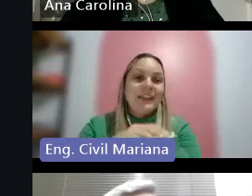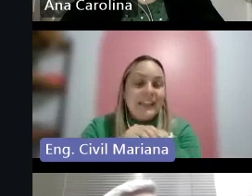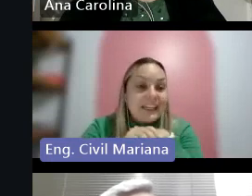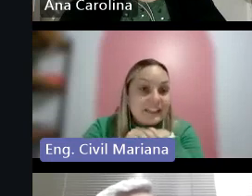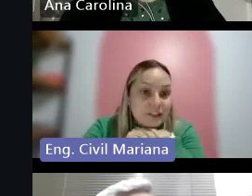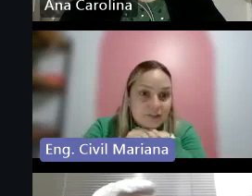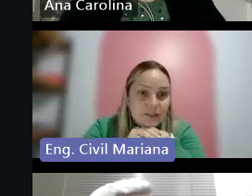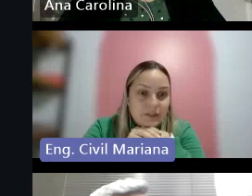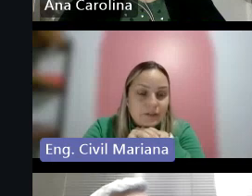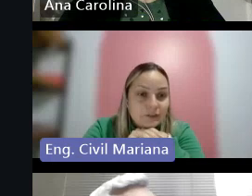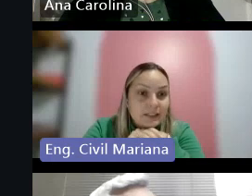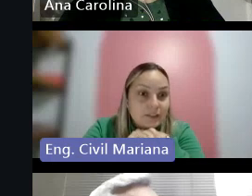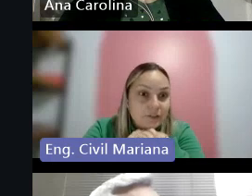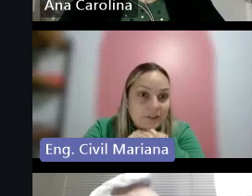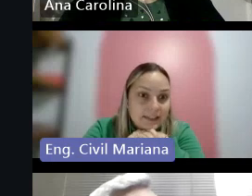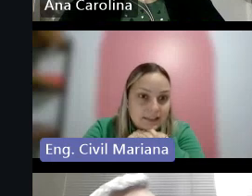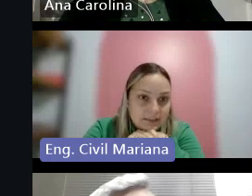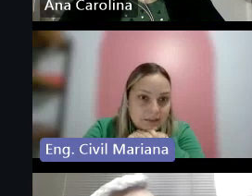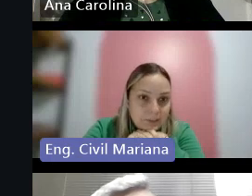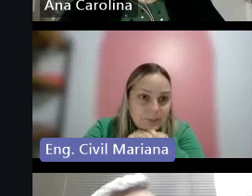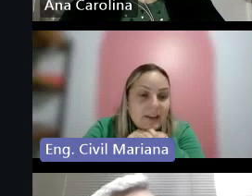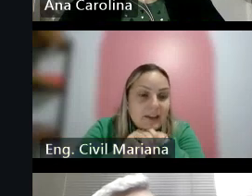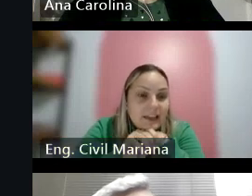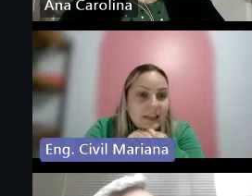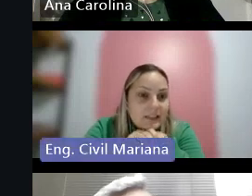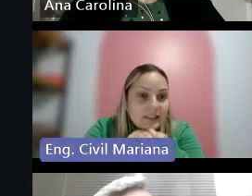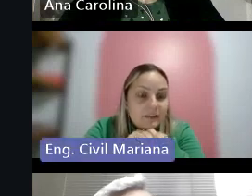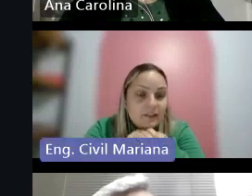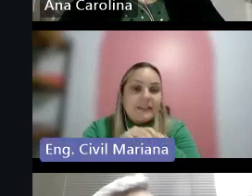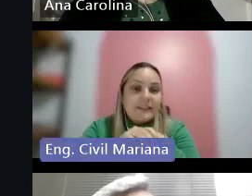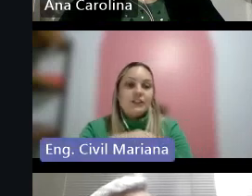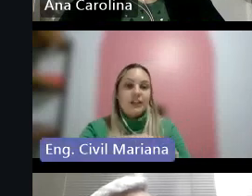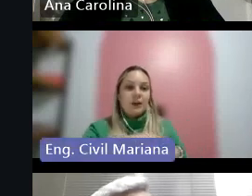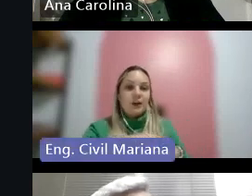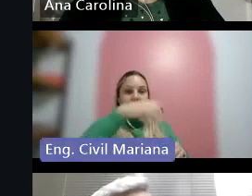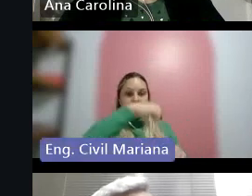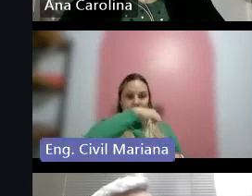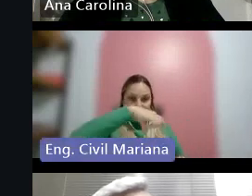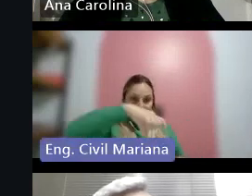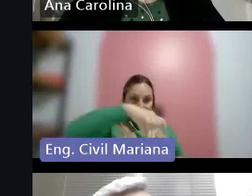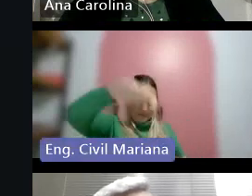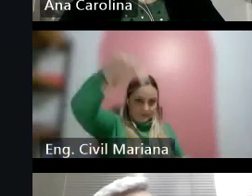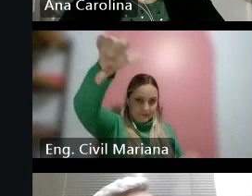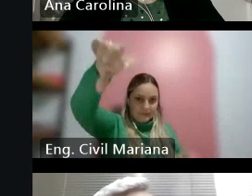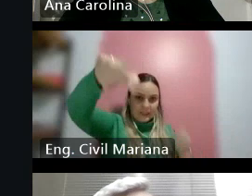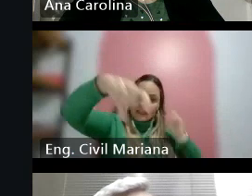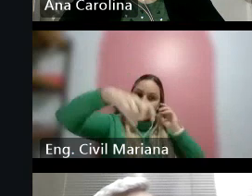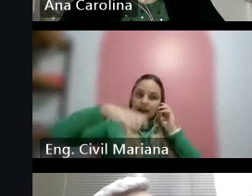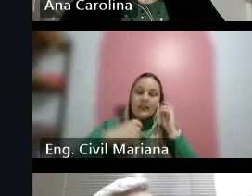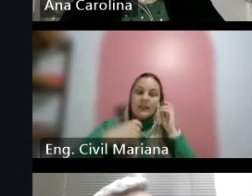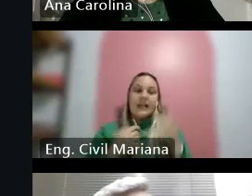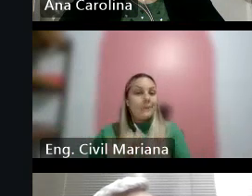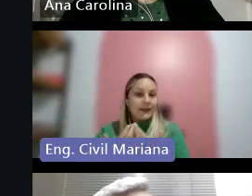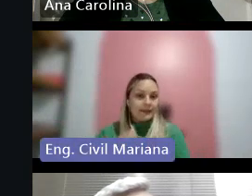edifício, e nesse edifício tinha um salão de festas. E nesse salão de festas tinha uma viga.